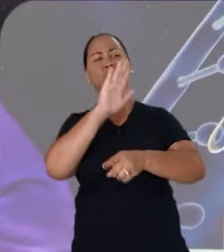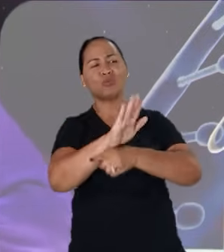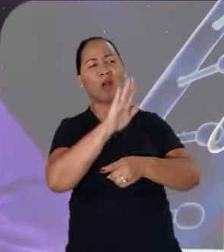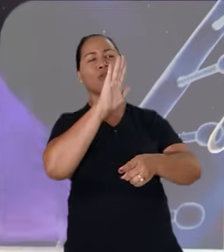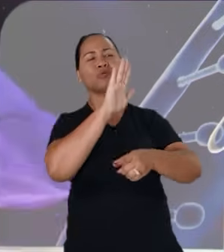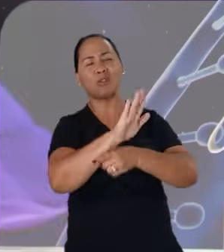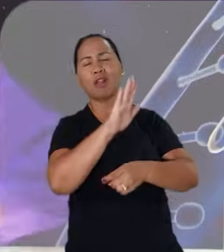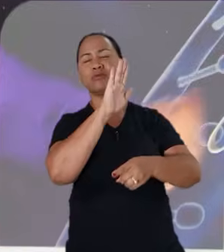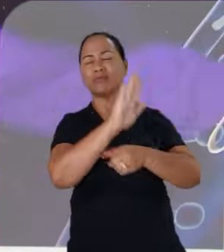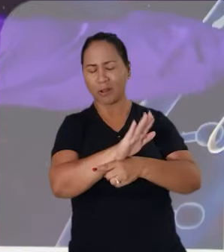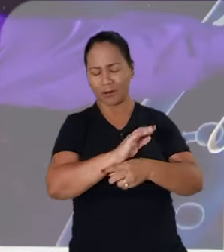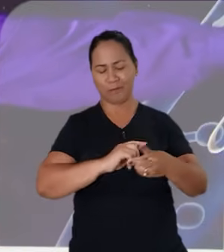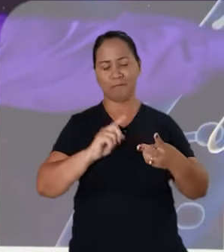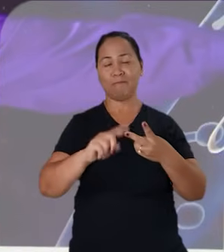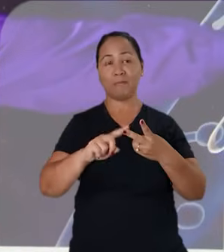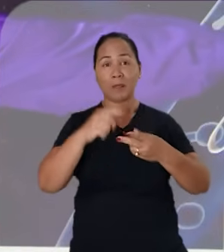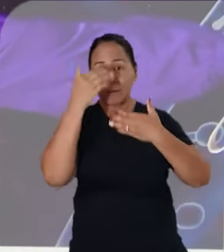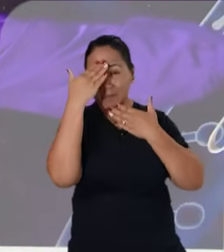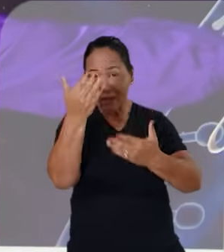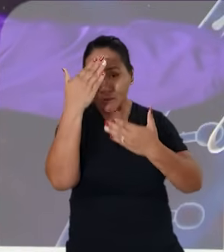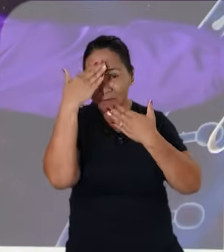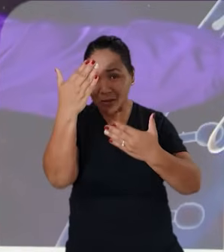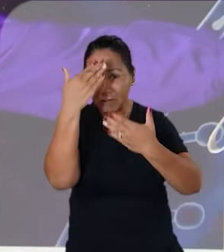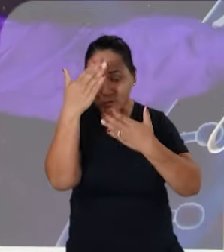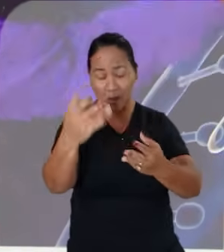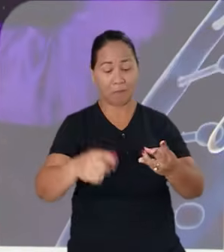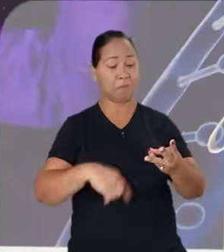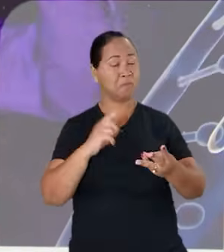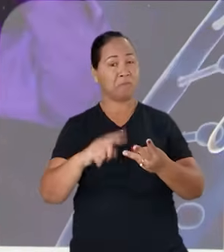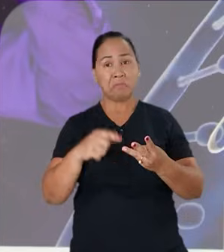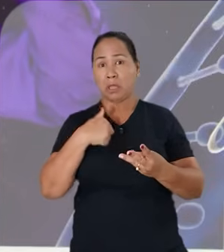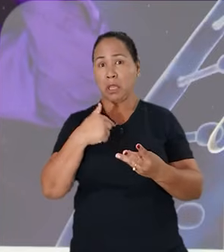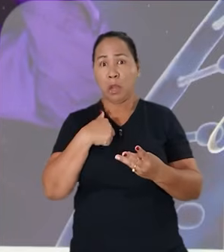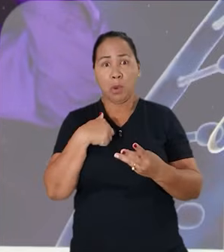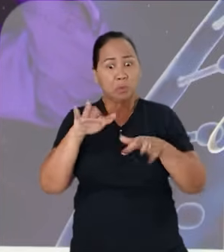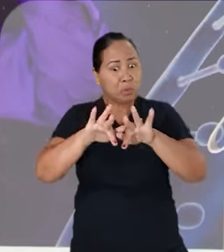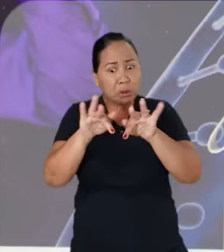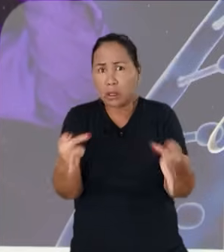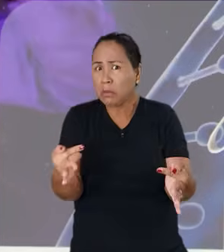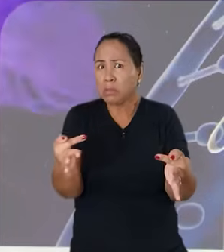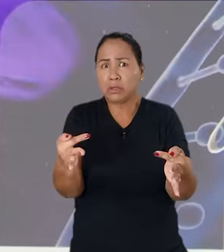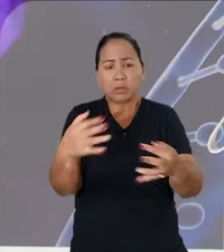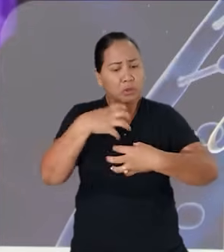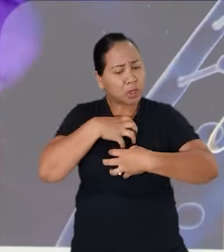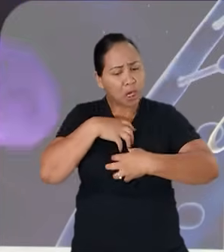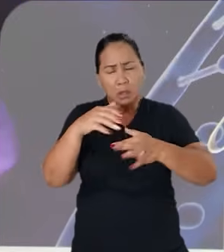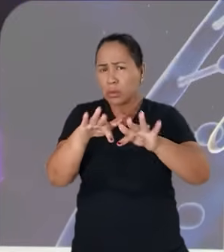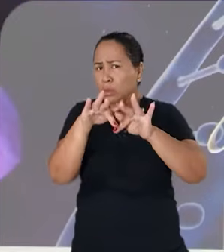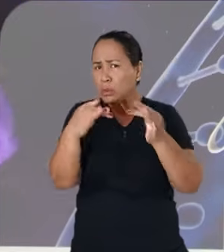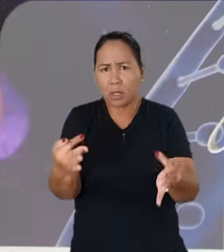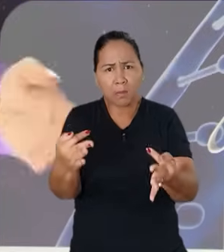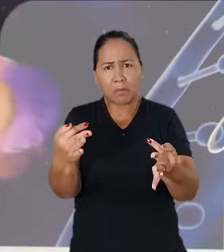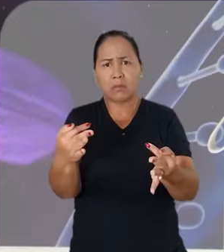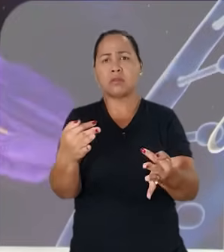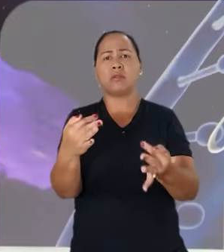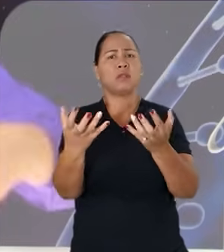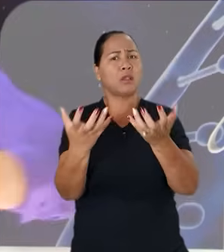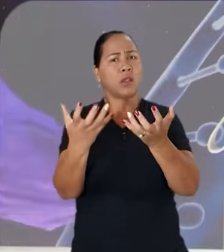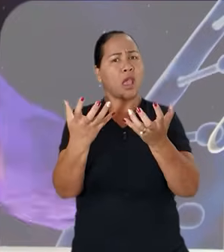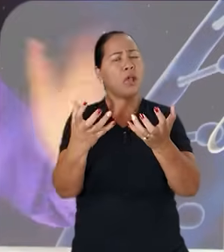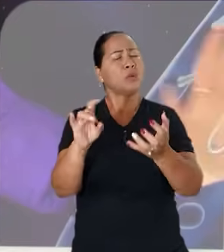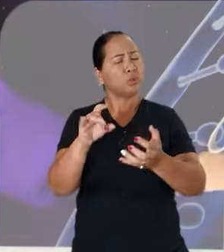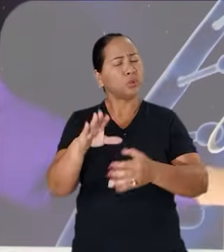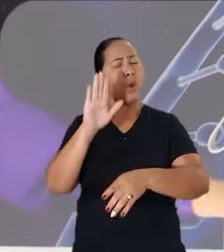Ajudar. Eu crio uma semana de lives da minha própria cabeça. Simplesmente sem... sem estar